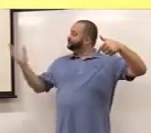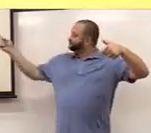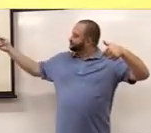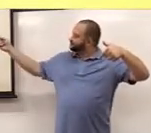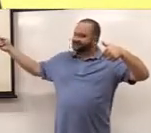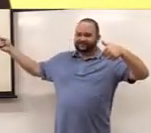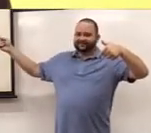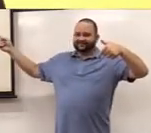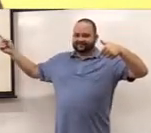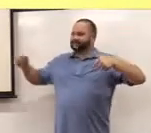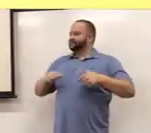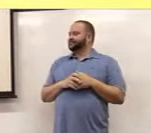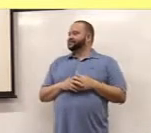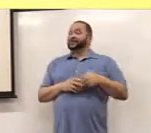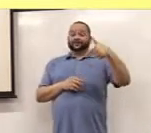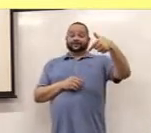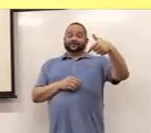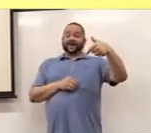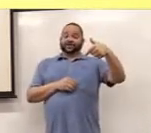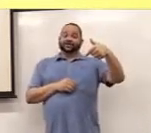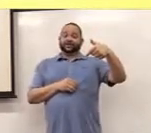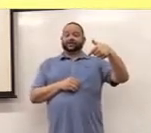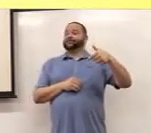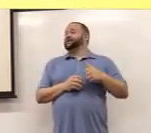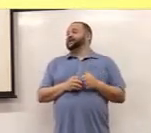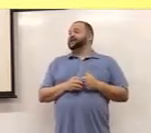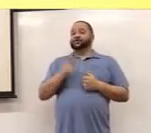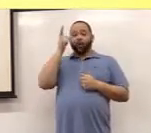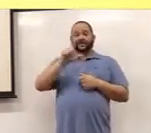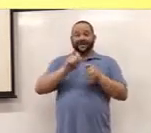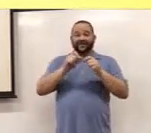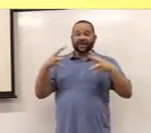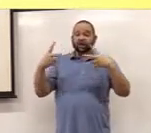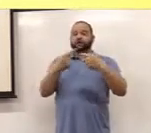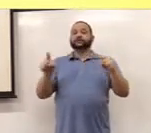Sete. Muito bem. Com sete notas musicais, a gente consegue dar conta de todas as músicas?